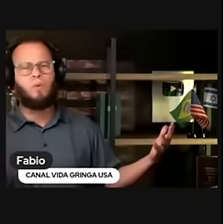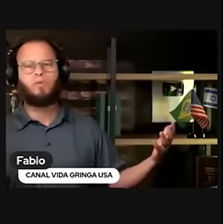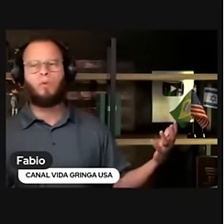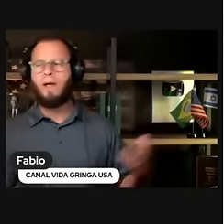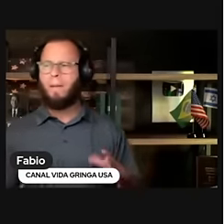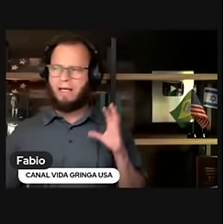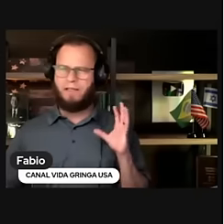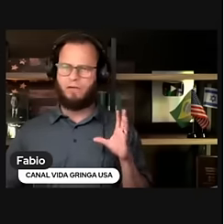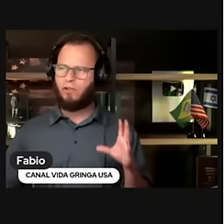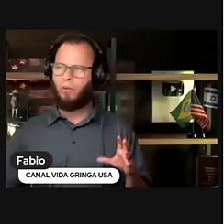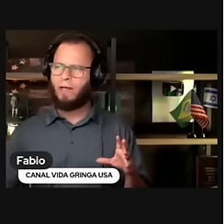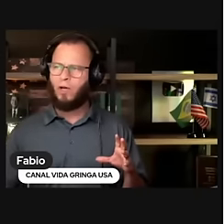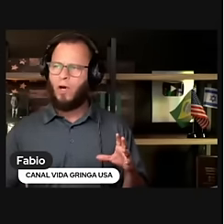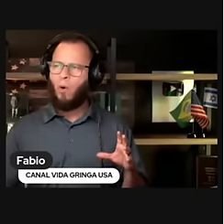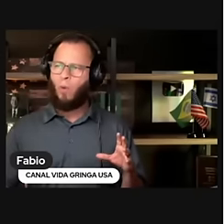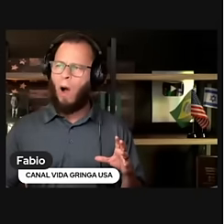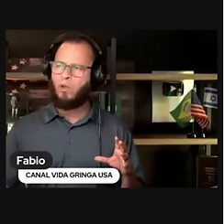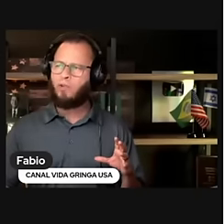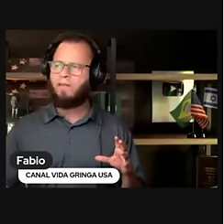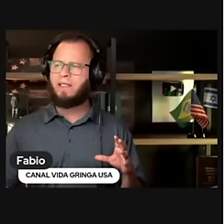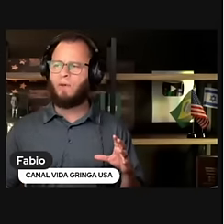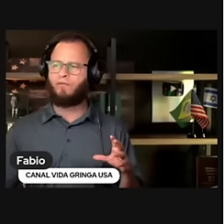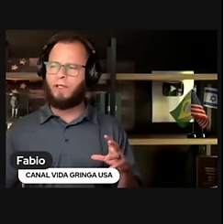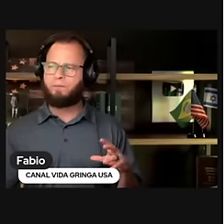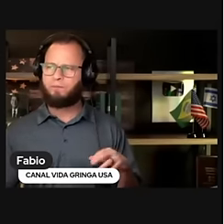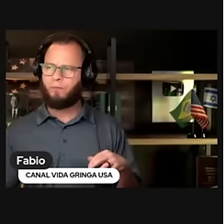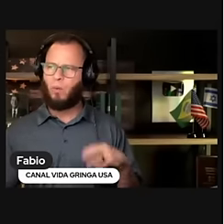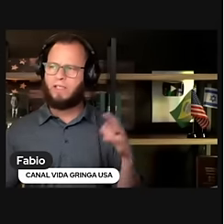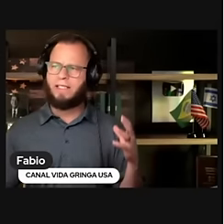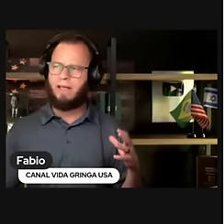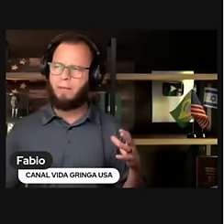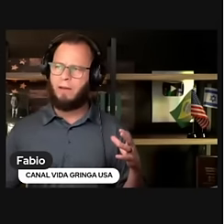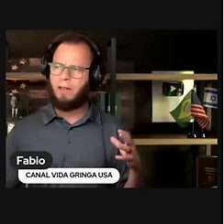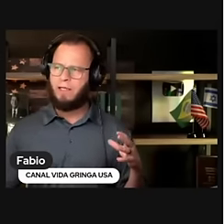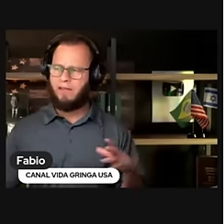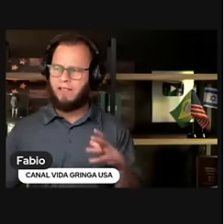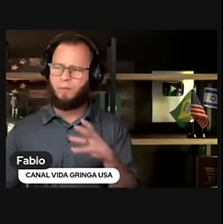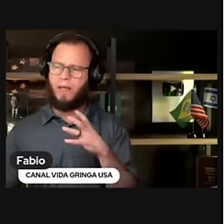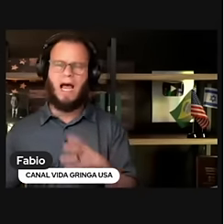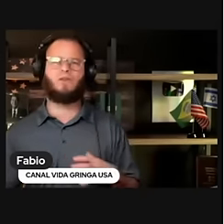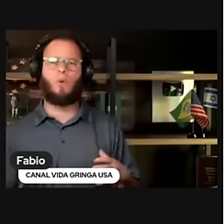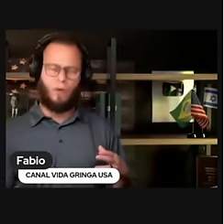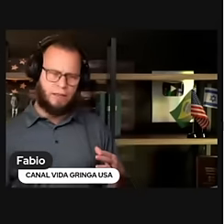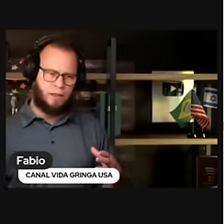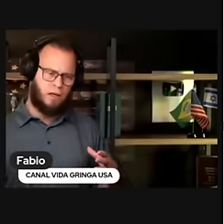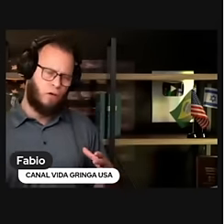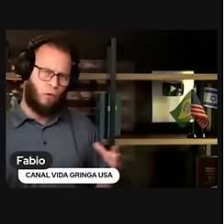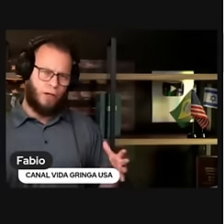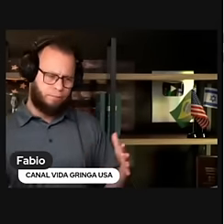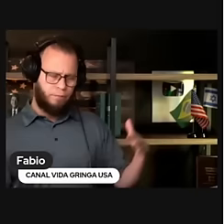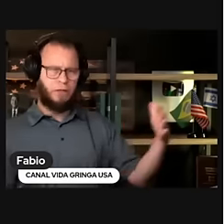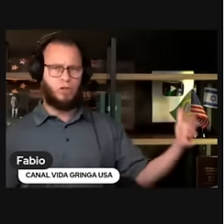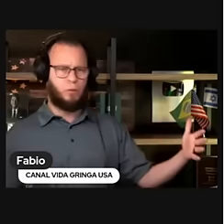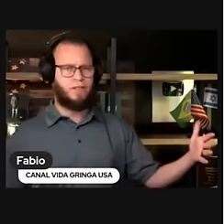mundo para 2024 a última vez que eu vi o sistema desesperado como esse foi